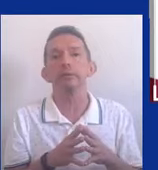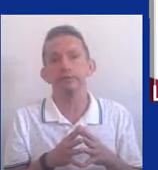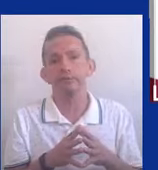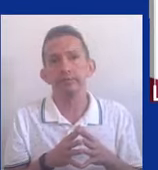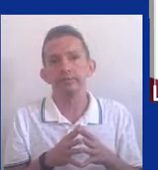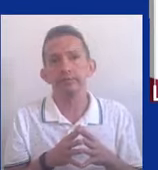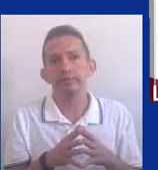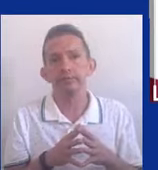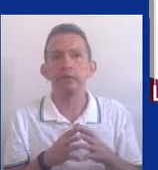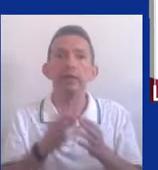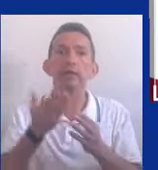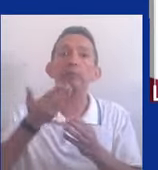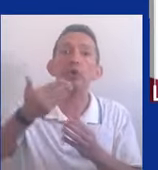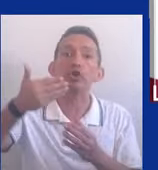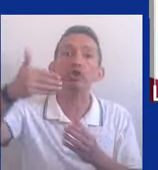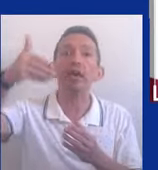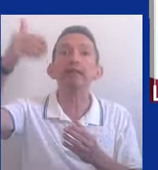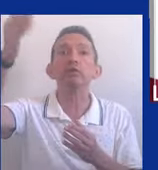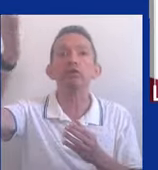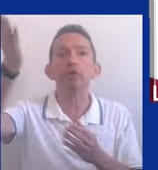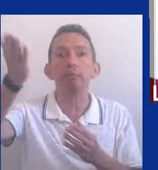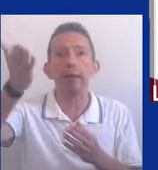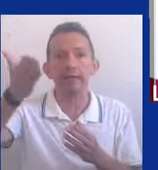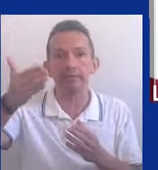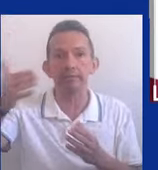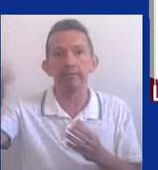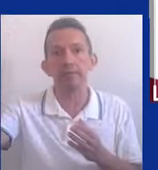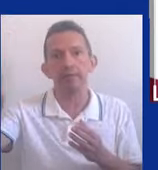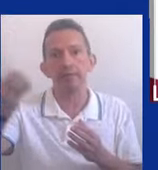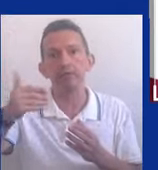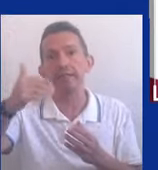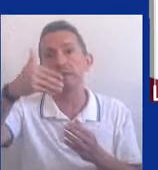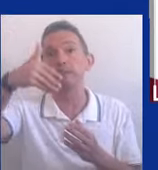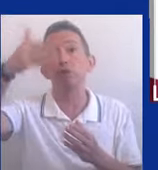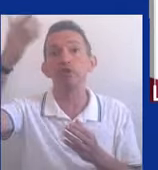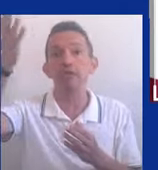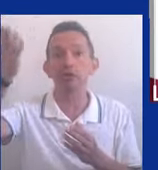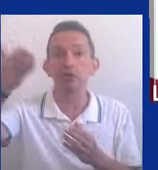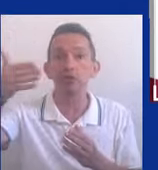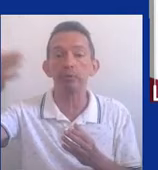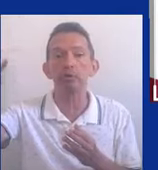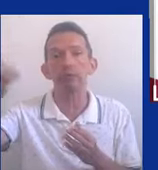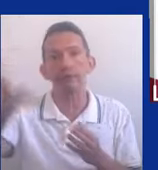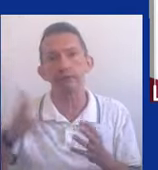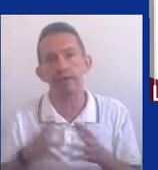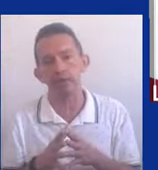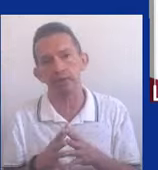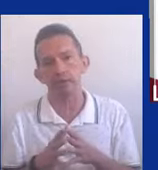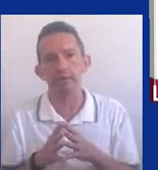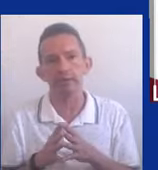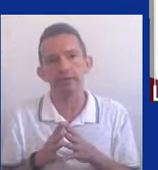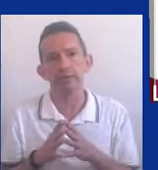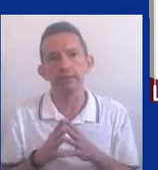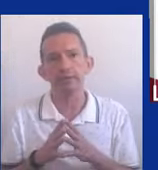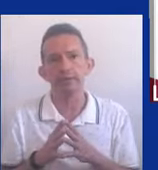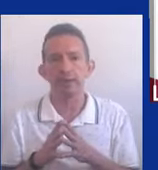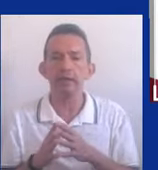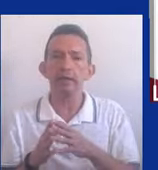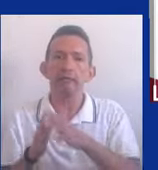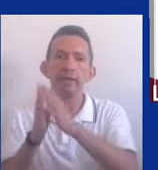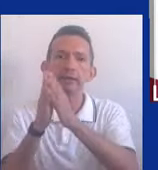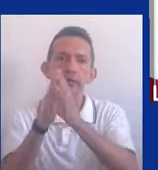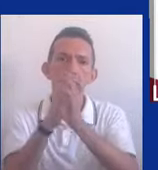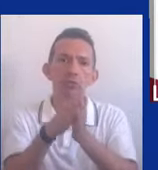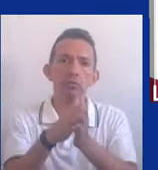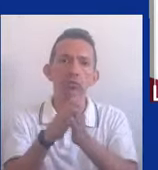célula, porque ele não projeta o citoplasma, né, não faz as projeções protoplasmáticas.